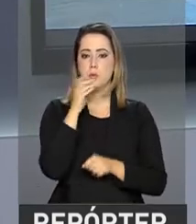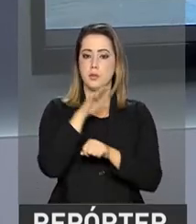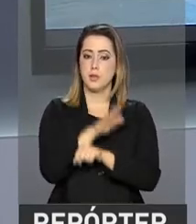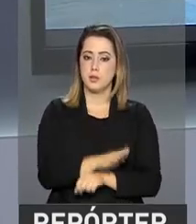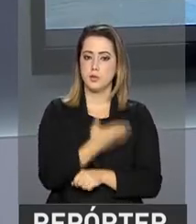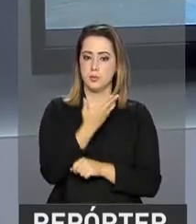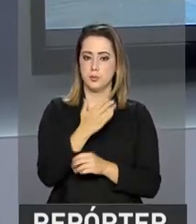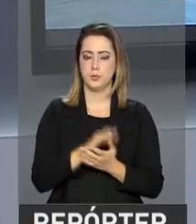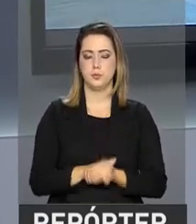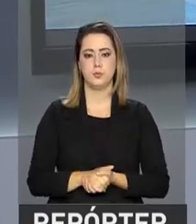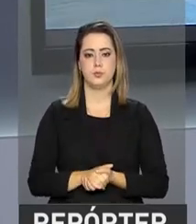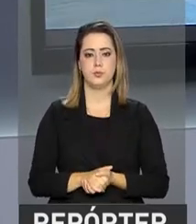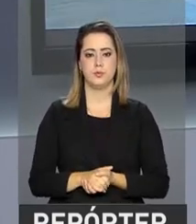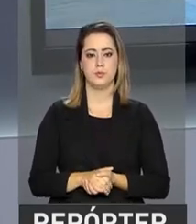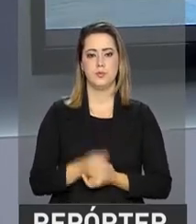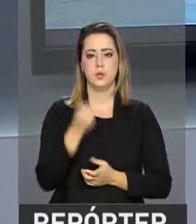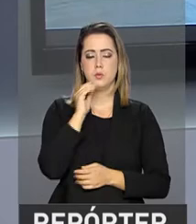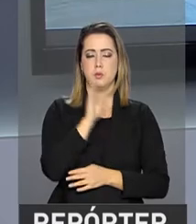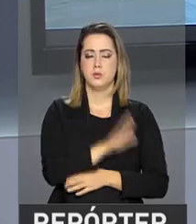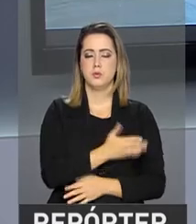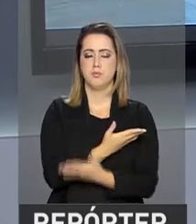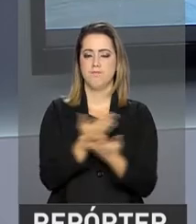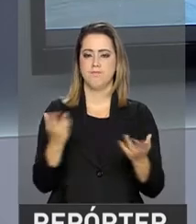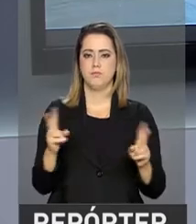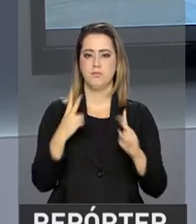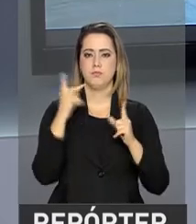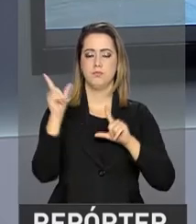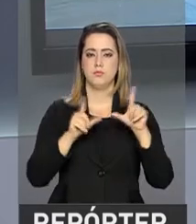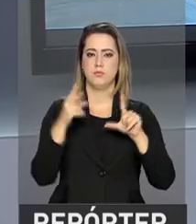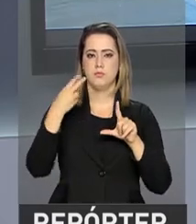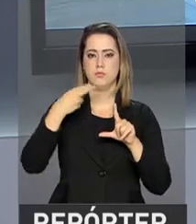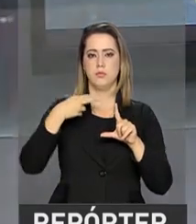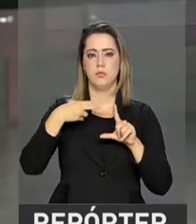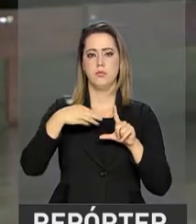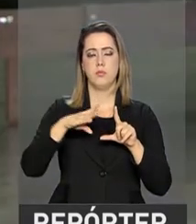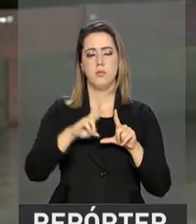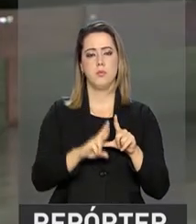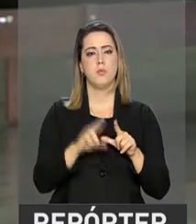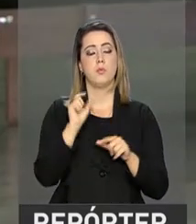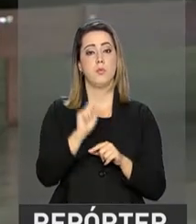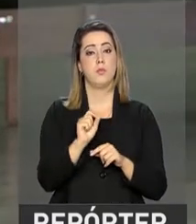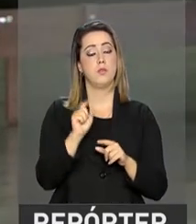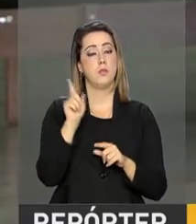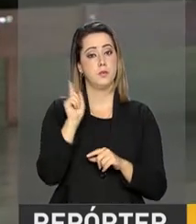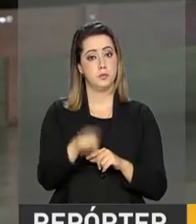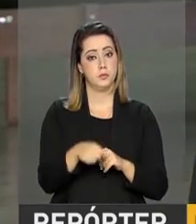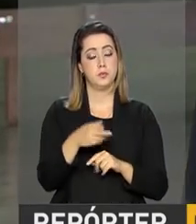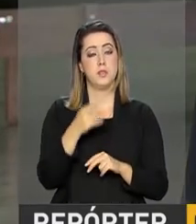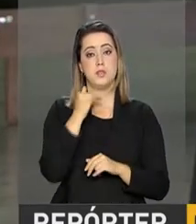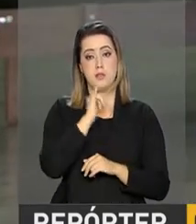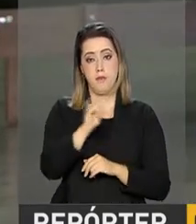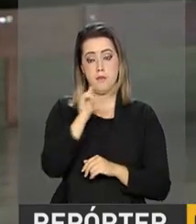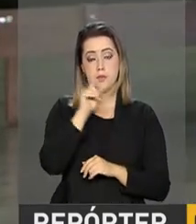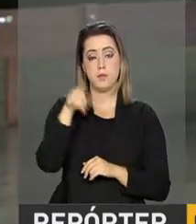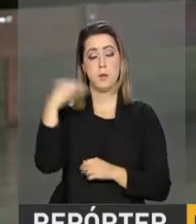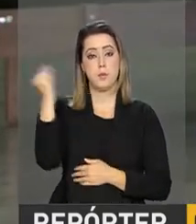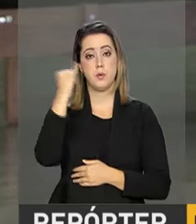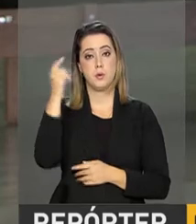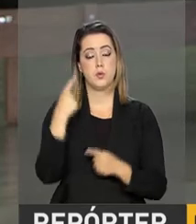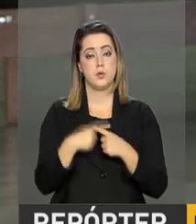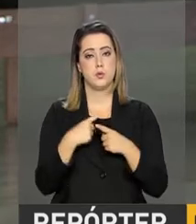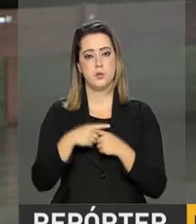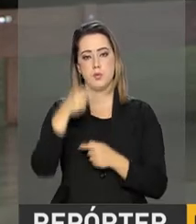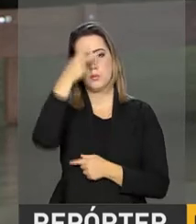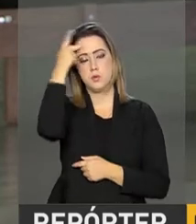boa tarde boa tarde isso é boa tarde a todos que nos assistem na tv nbr hora tá isso este recado é importante porque caso